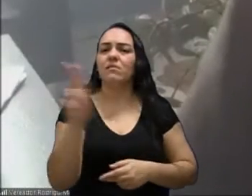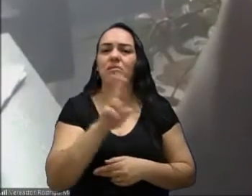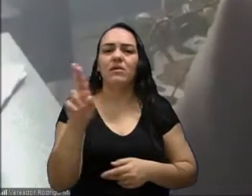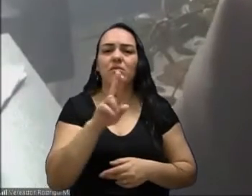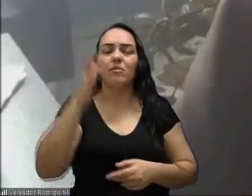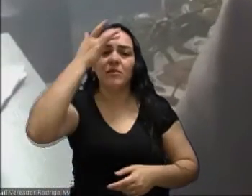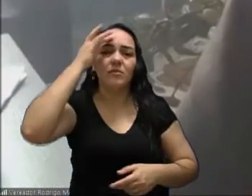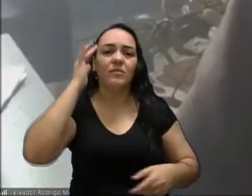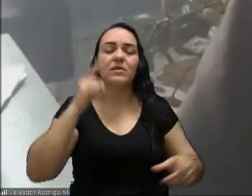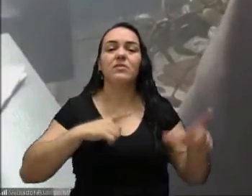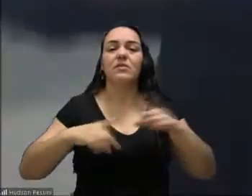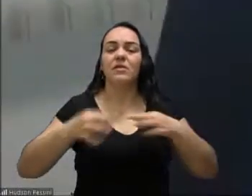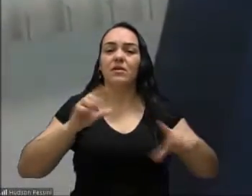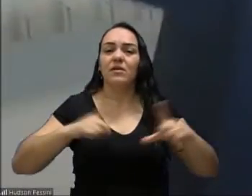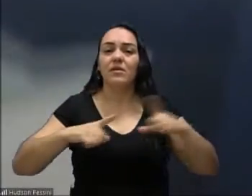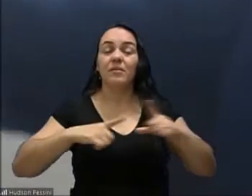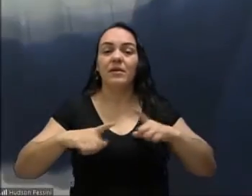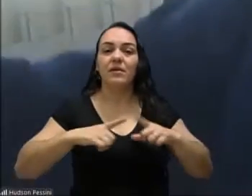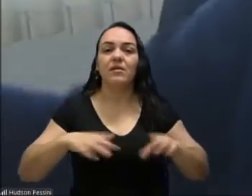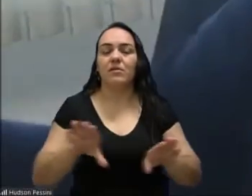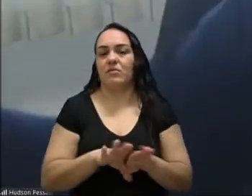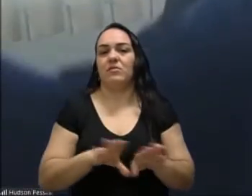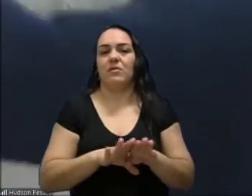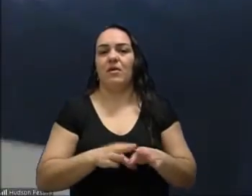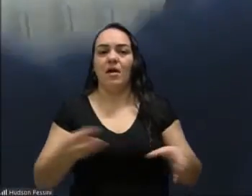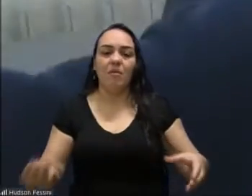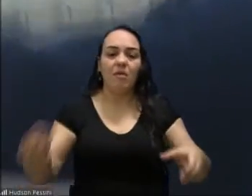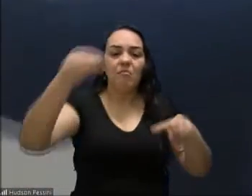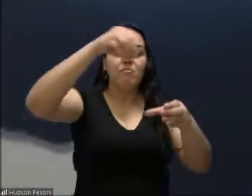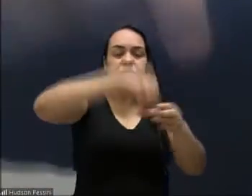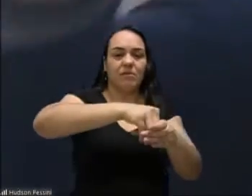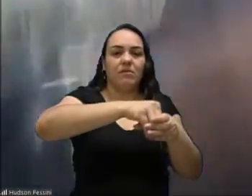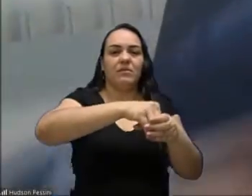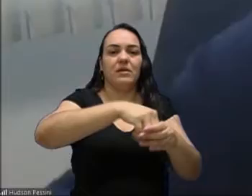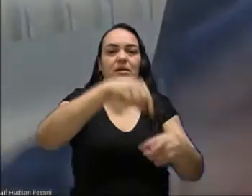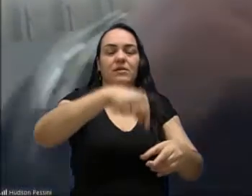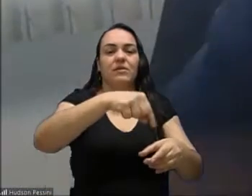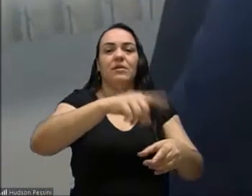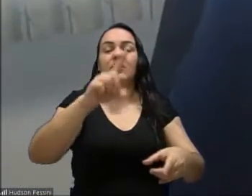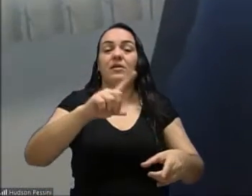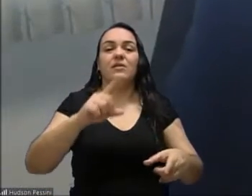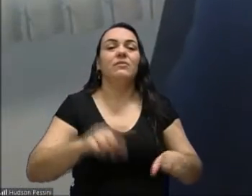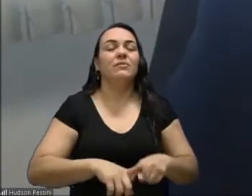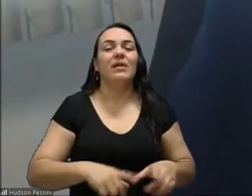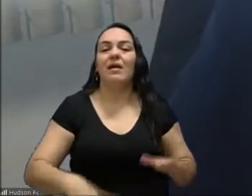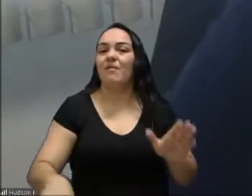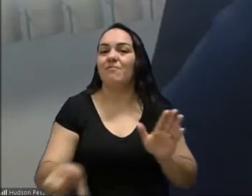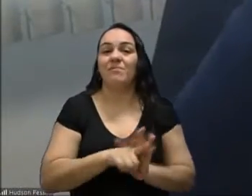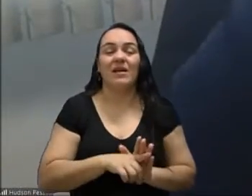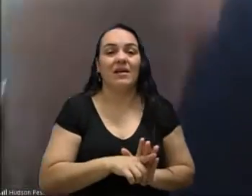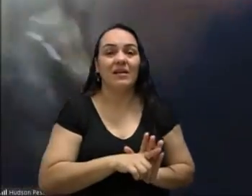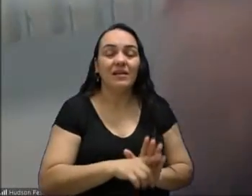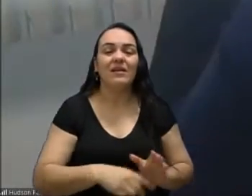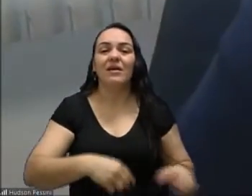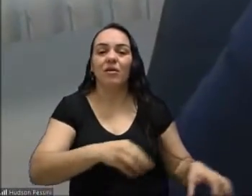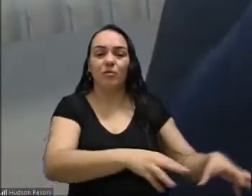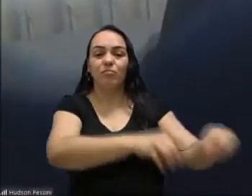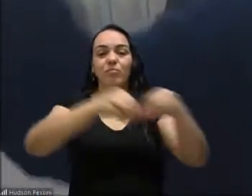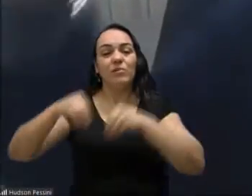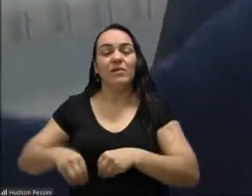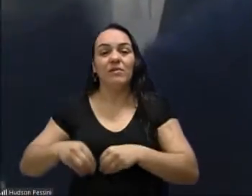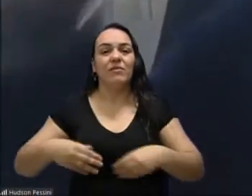vão arrumar um espaço dentro da feira. não ficar legalizando lá de fora que não tem como fiscalizar. Hoje é